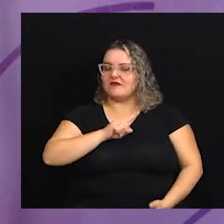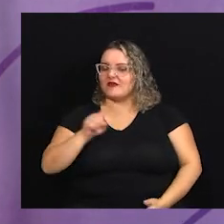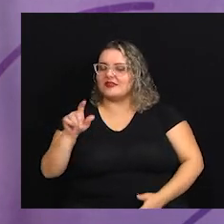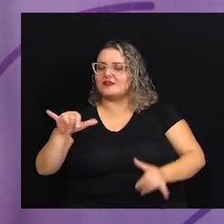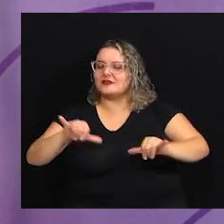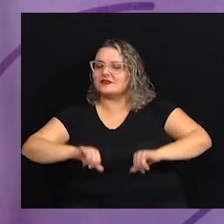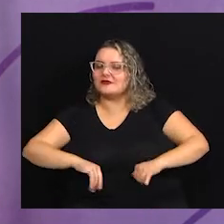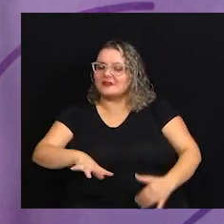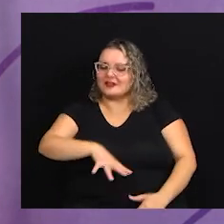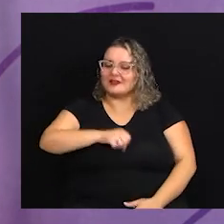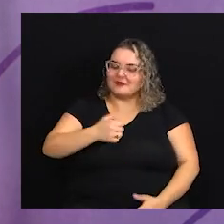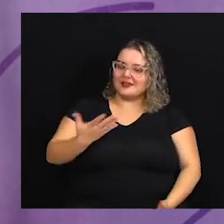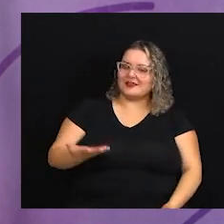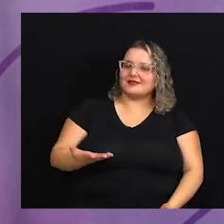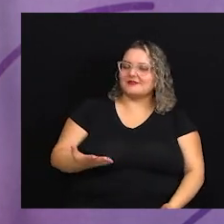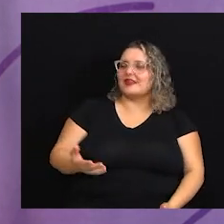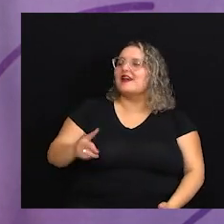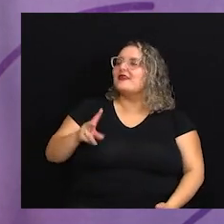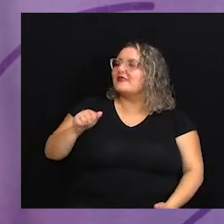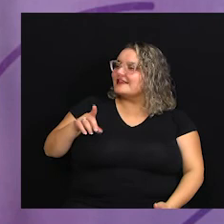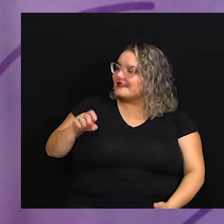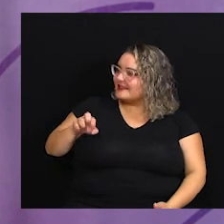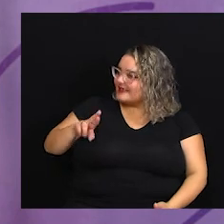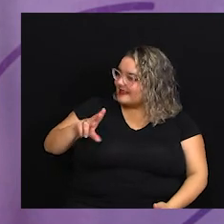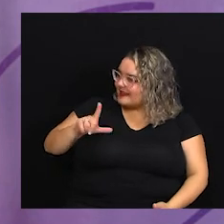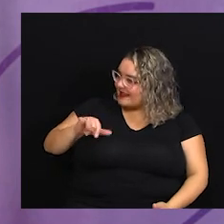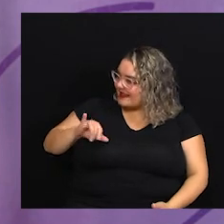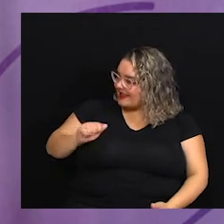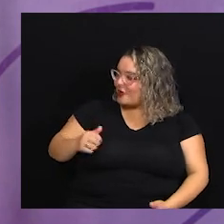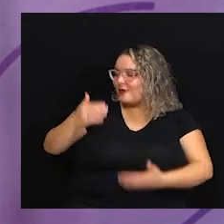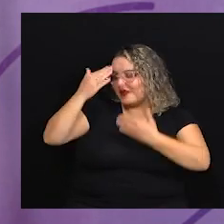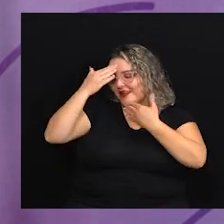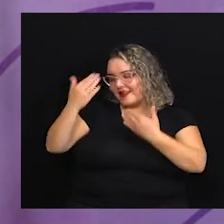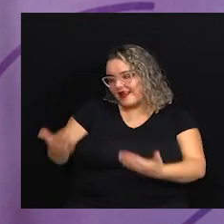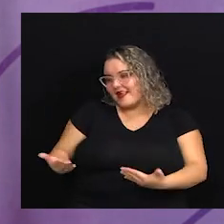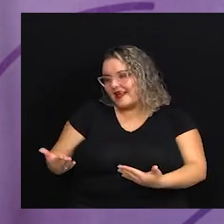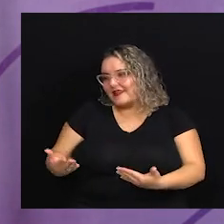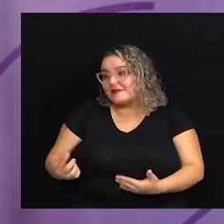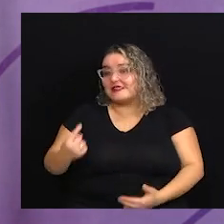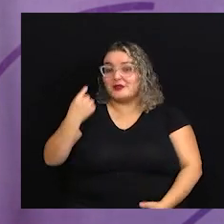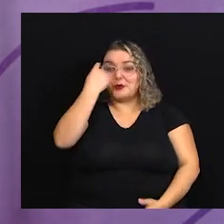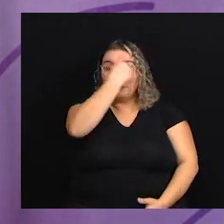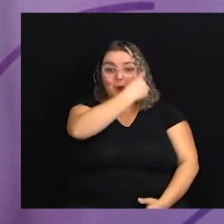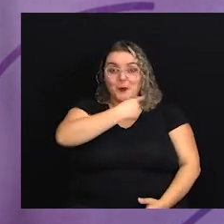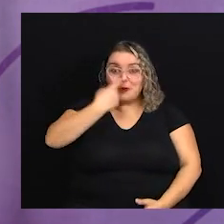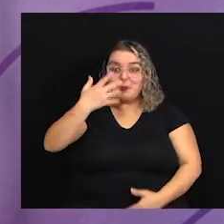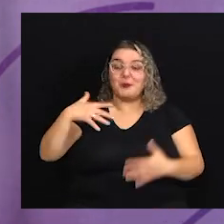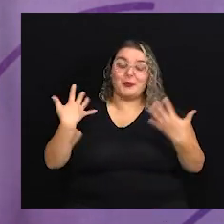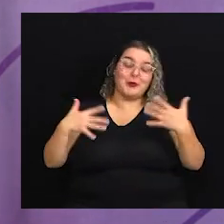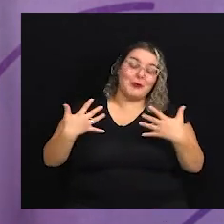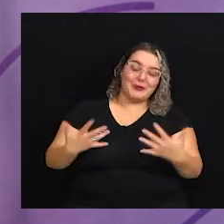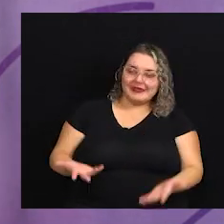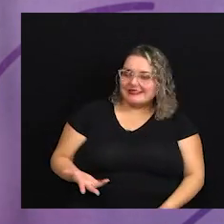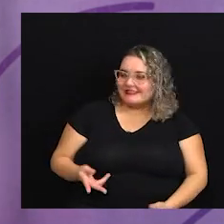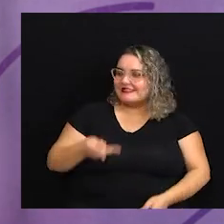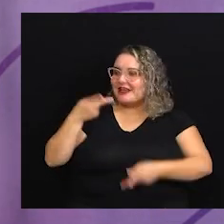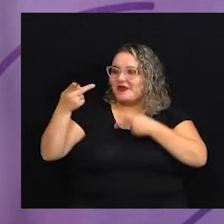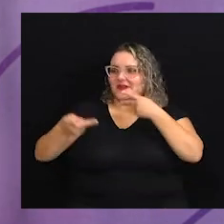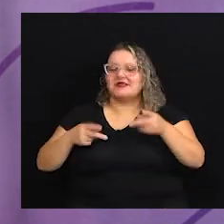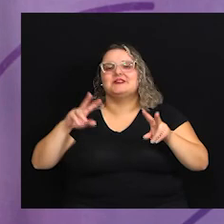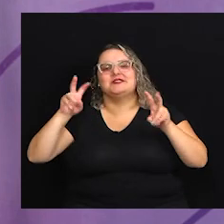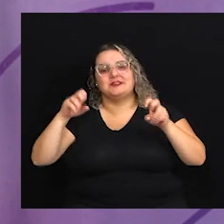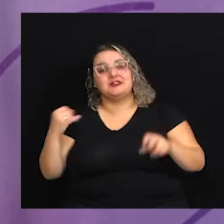Sem Sofrer na Menopausa. Wanderleia, muito obrigada, viu, por aceitar o nosso convite, passar aqui essa 1 hora, olha só como